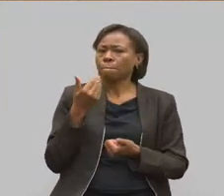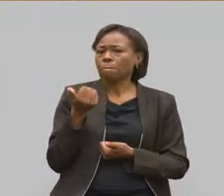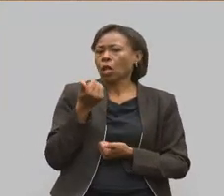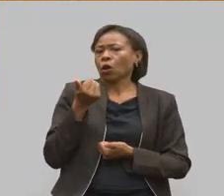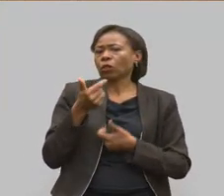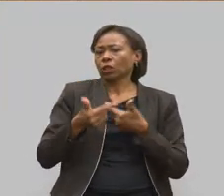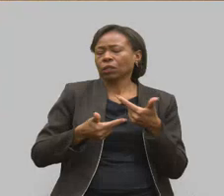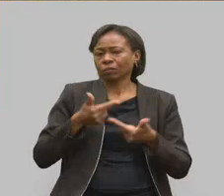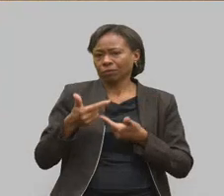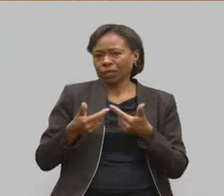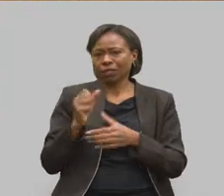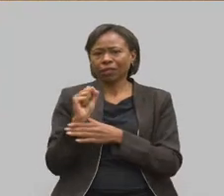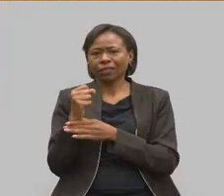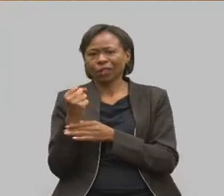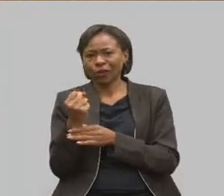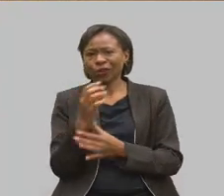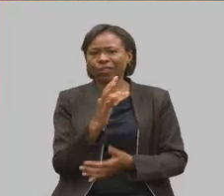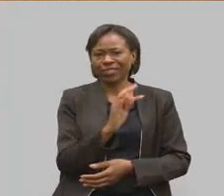terapia